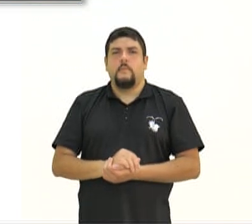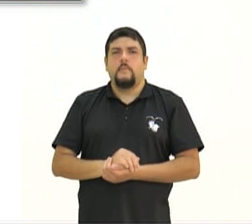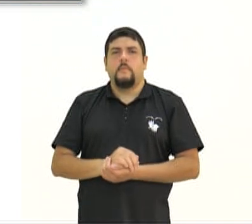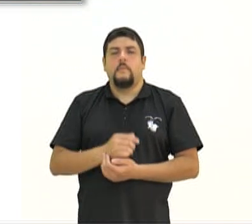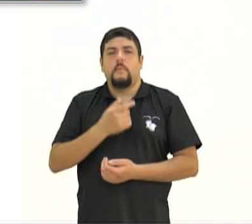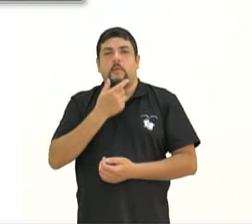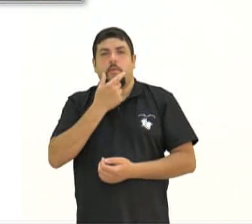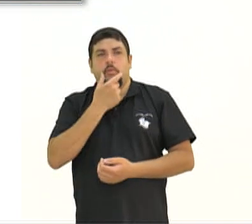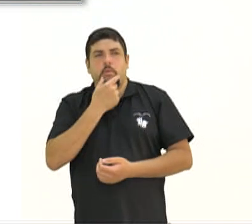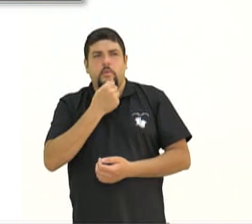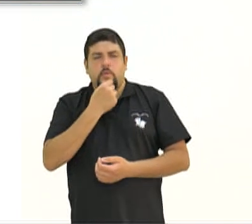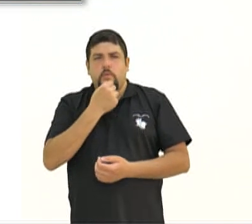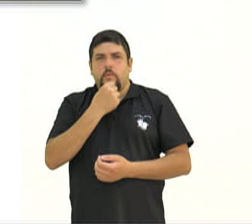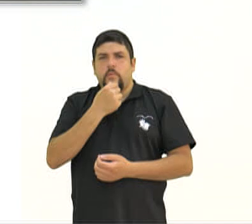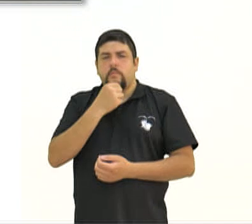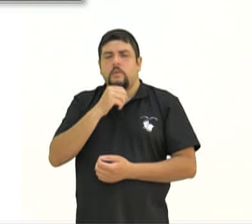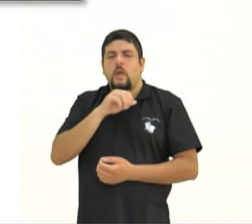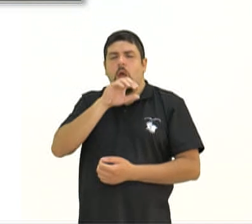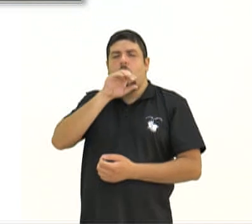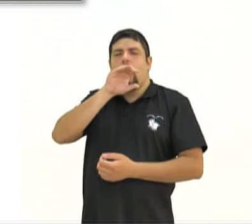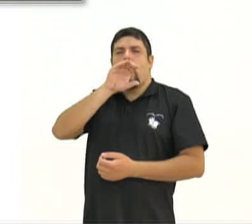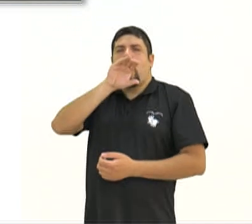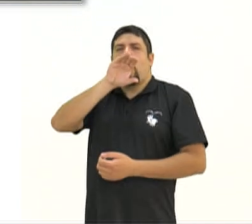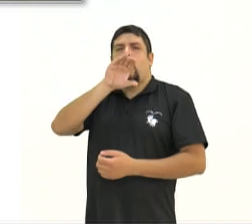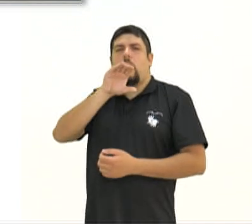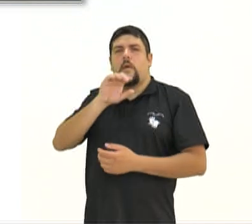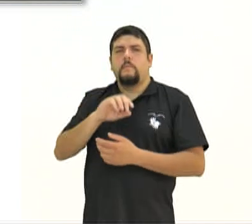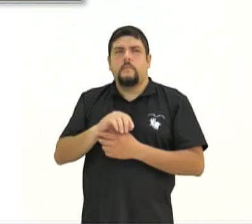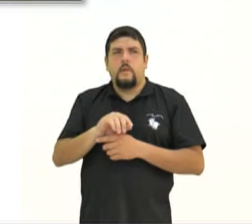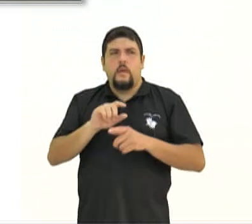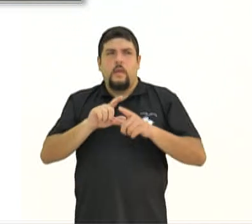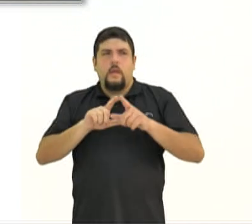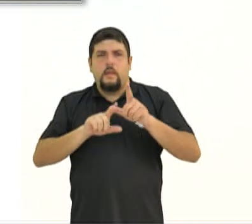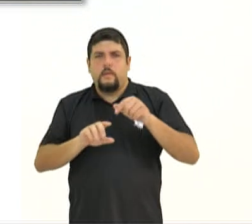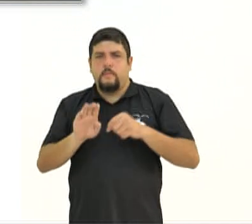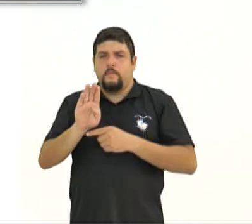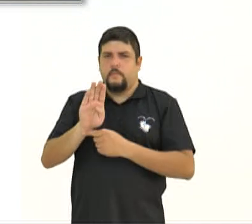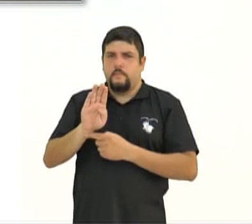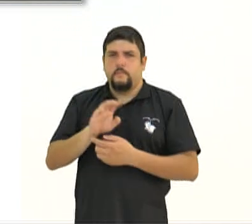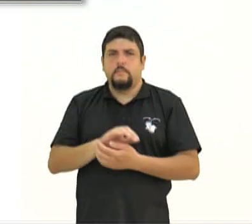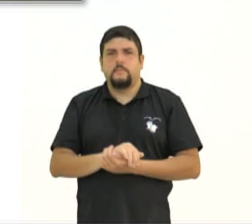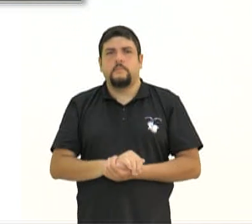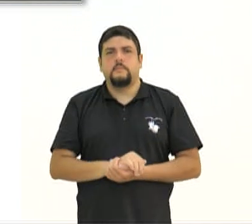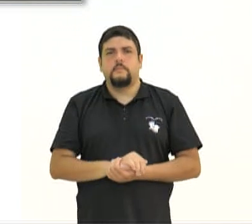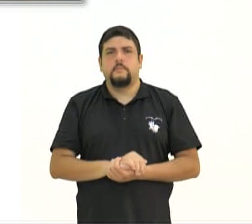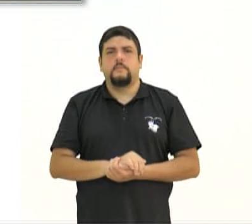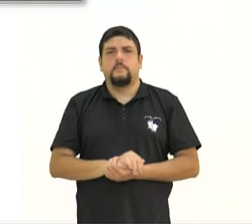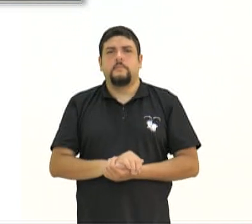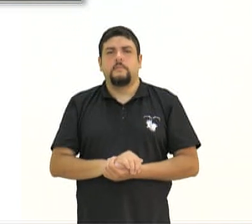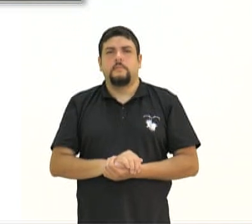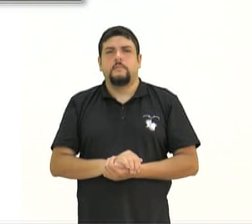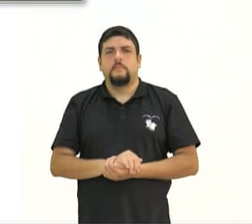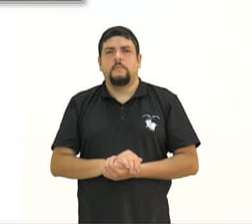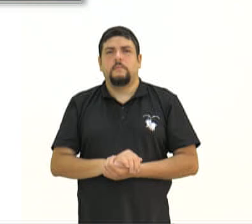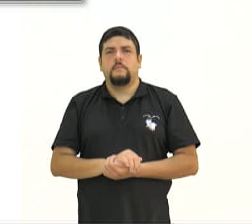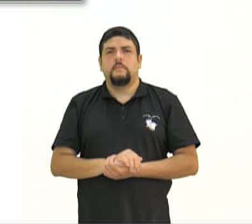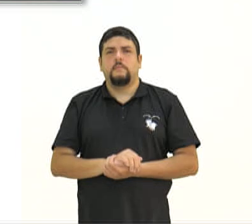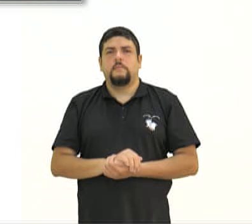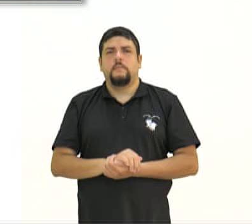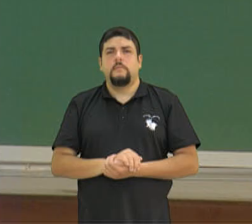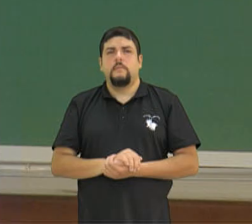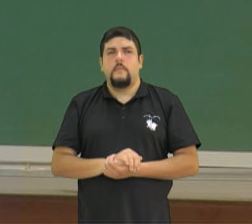está bocejando. La mujer acá, né? A gente relaciona com a palavrinha ali da